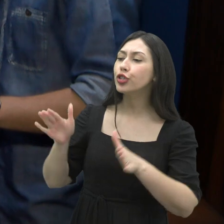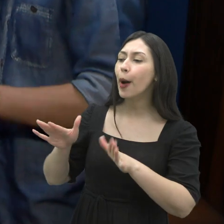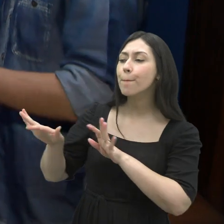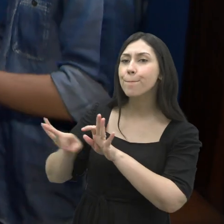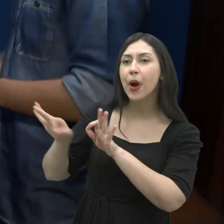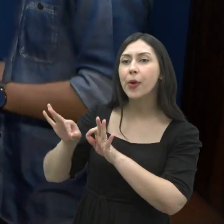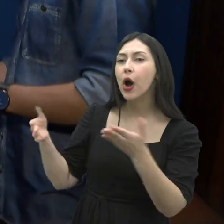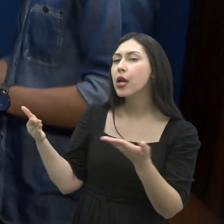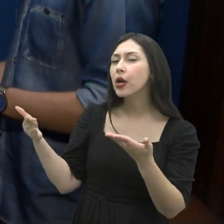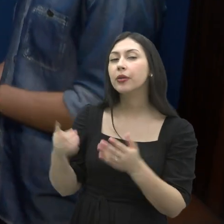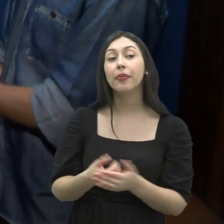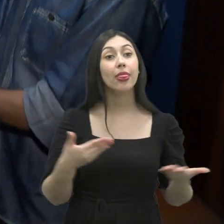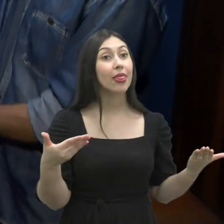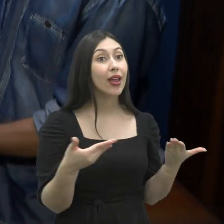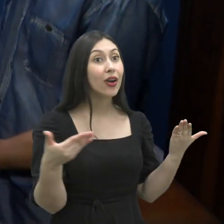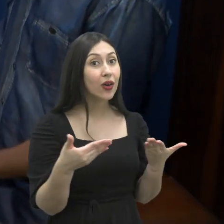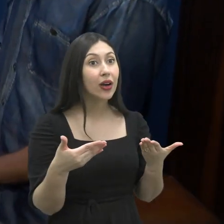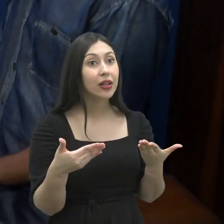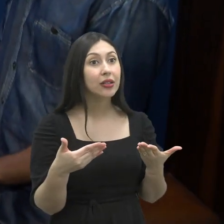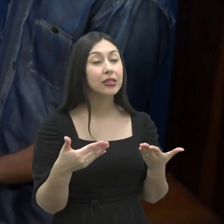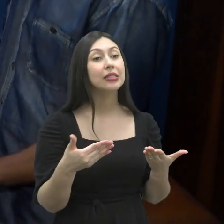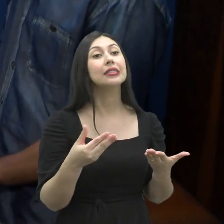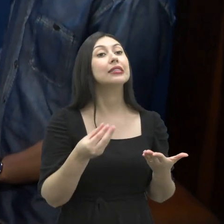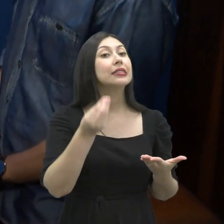aquecimento, próximo passo... Próxima etapa, a gente trabalha com exercícios de